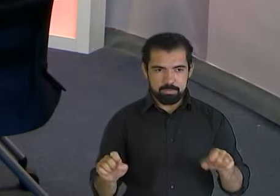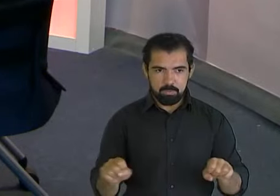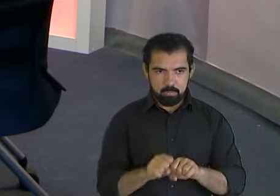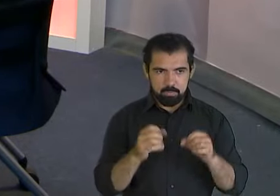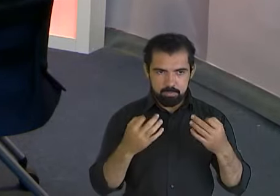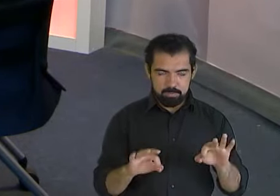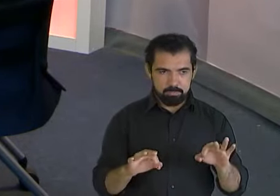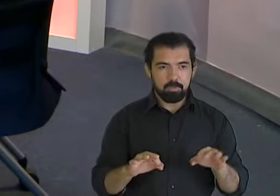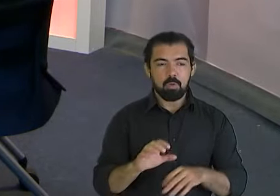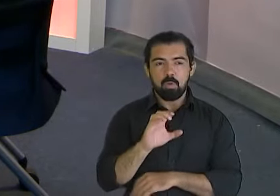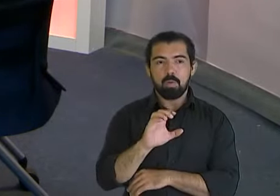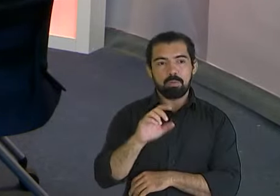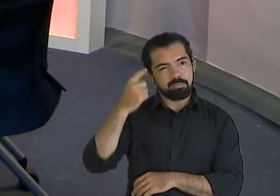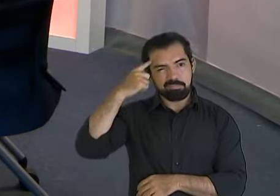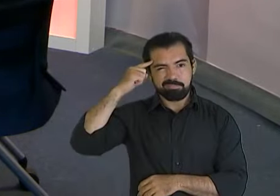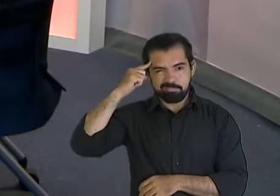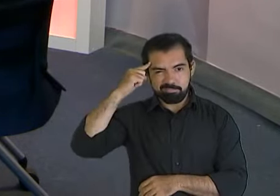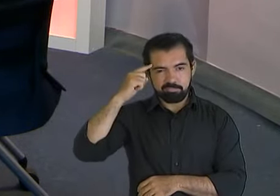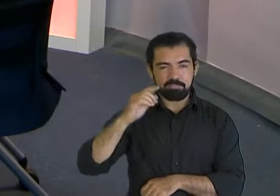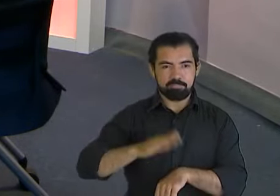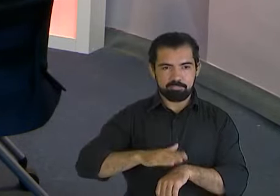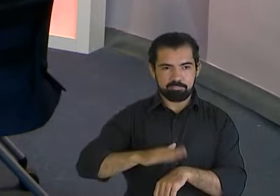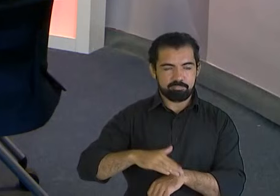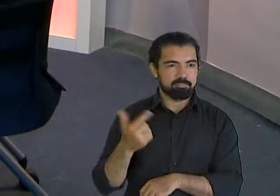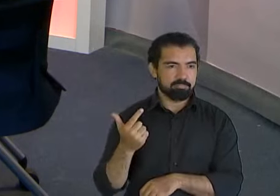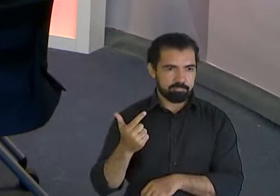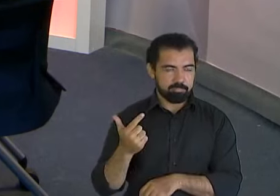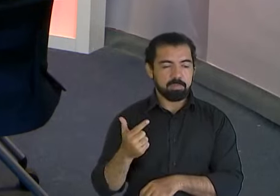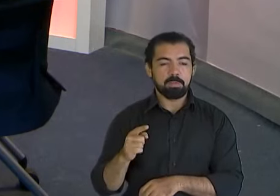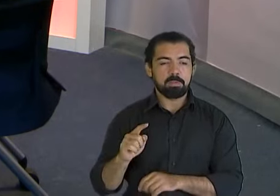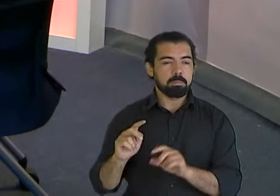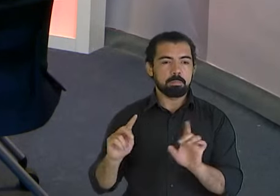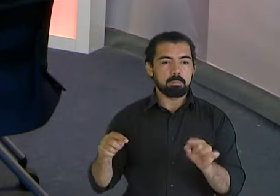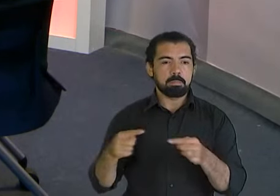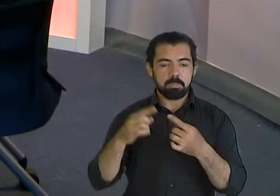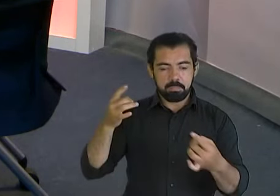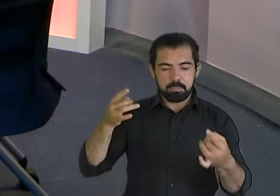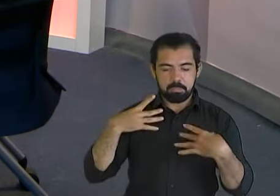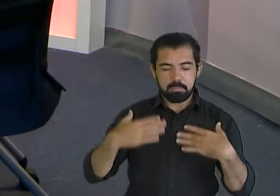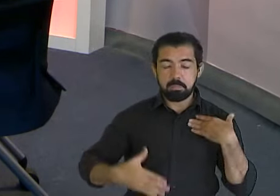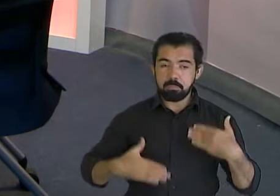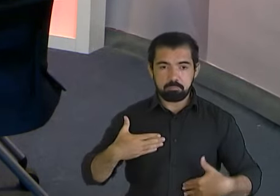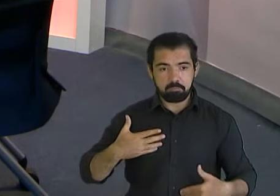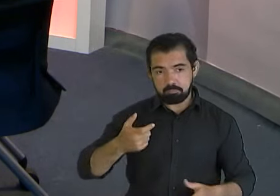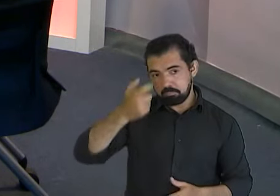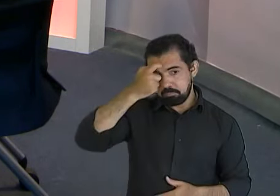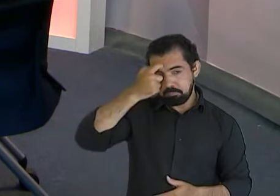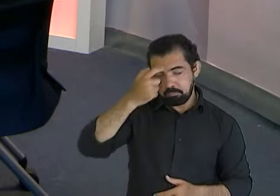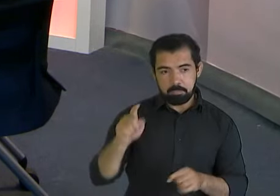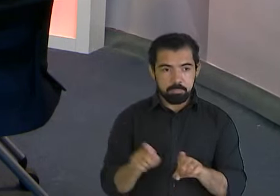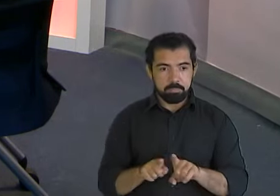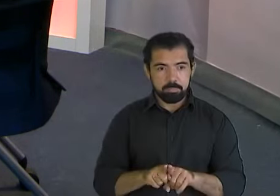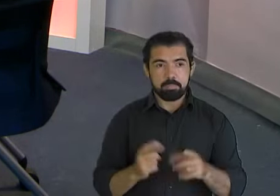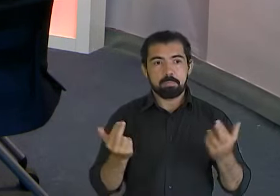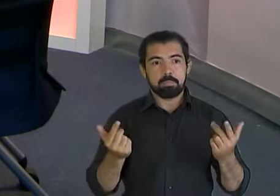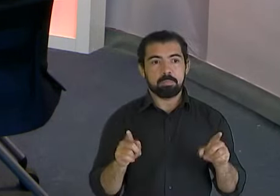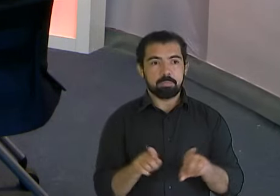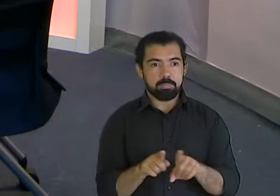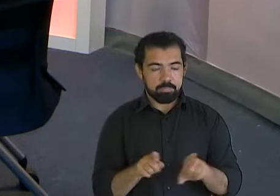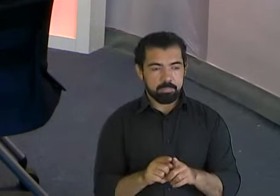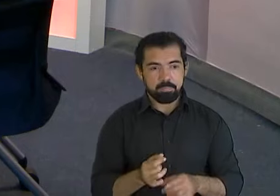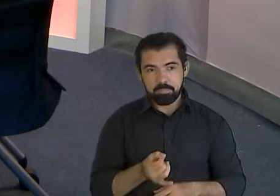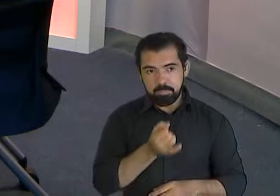né? A gente fala sobre uma questão crônica, né? Assim, mas que nem a gente fala sobre um processo, sei lá, de doença